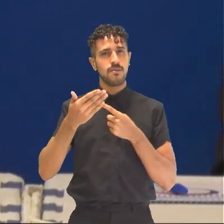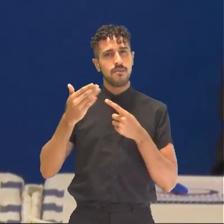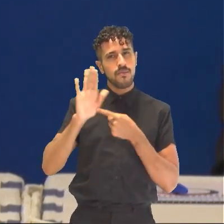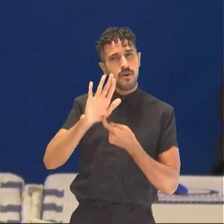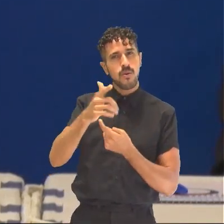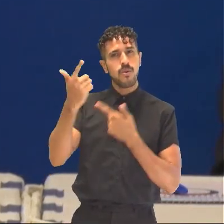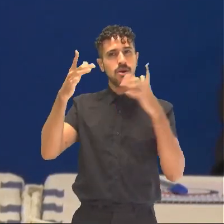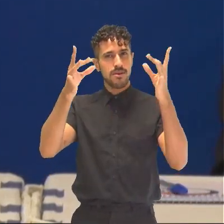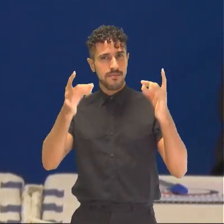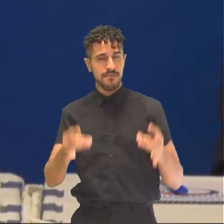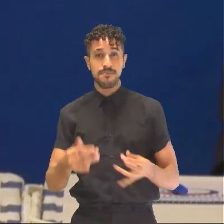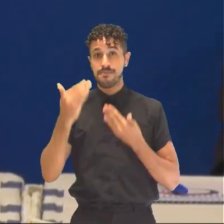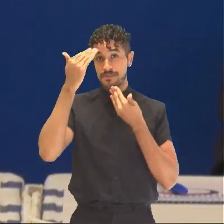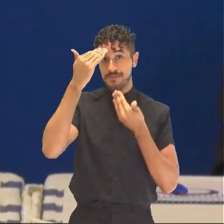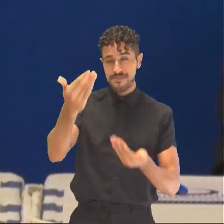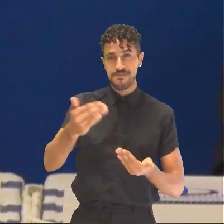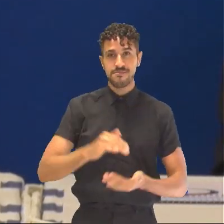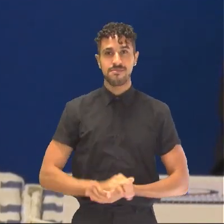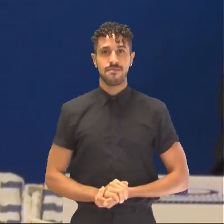detalhes. Muito obrigado.